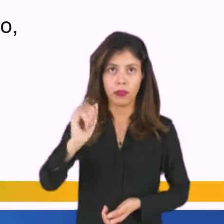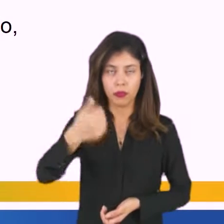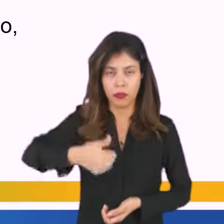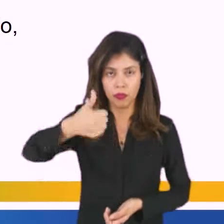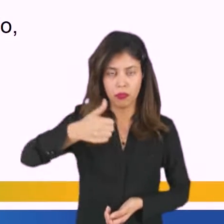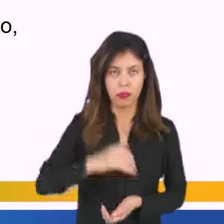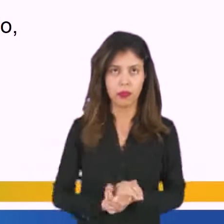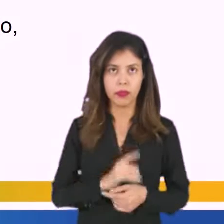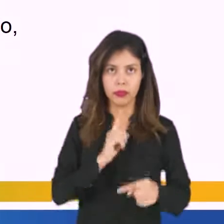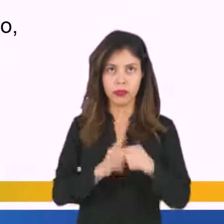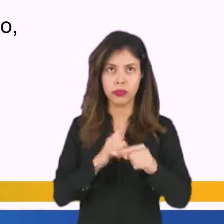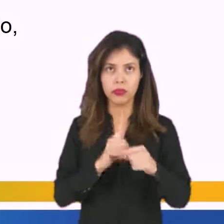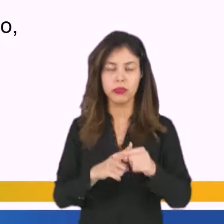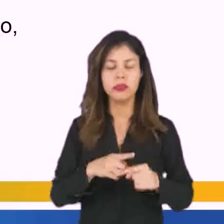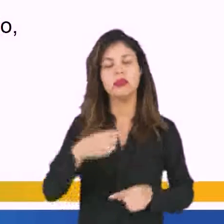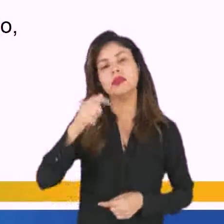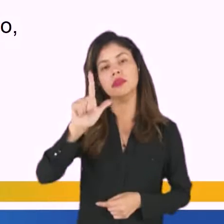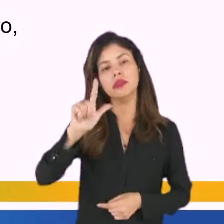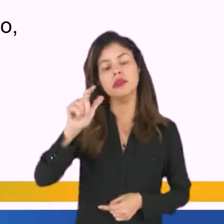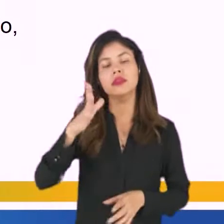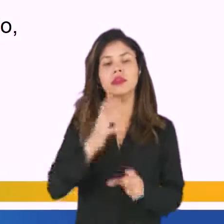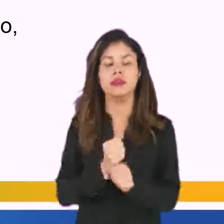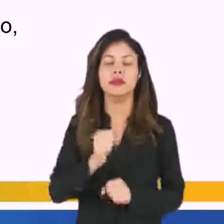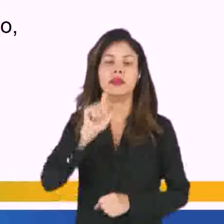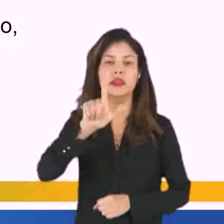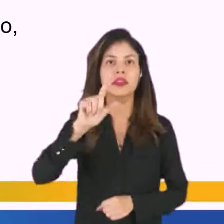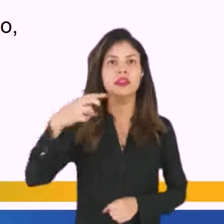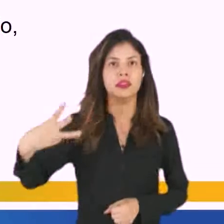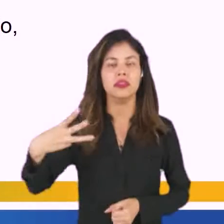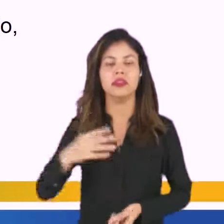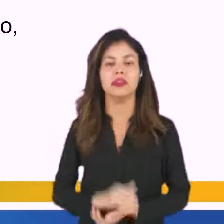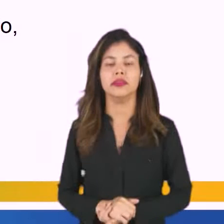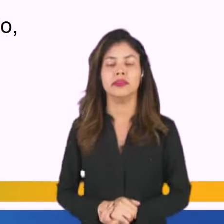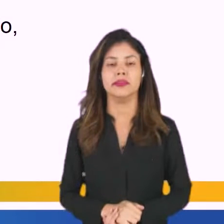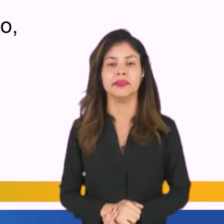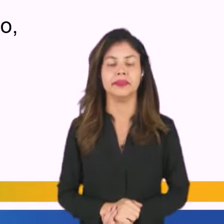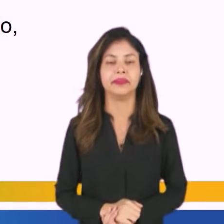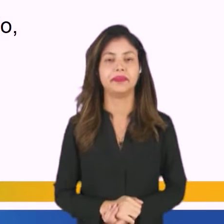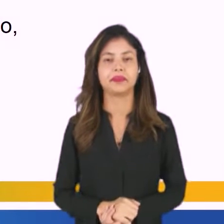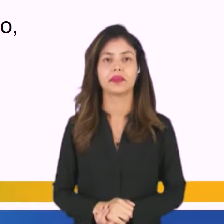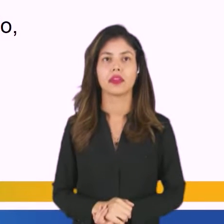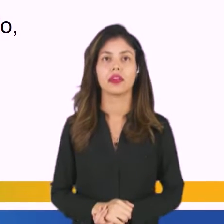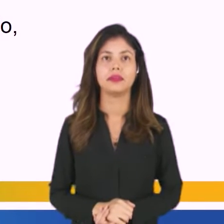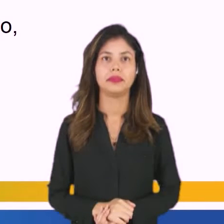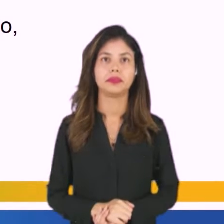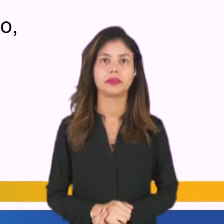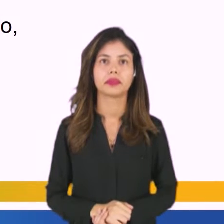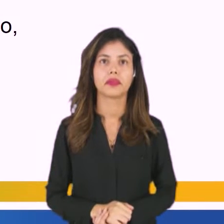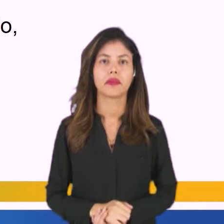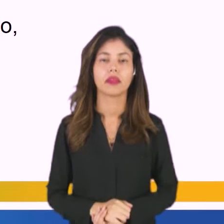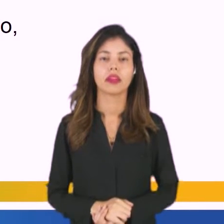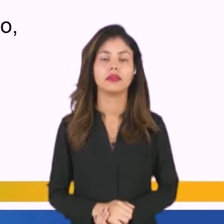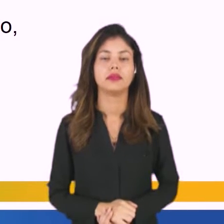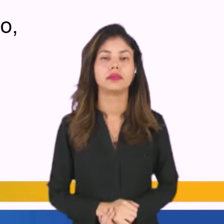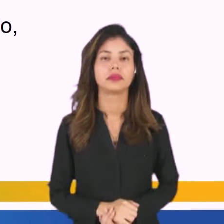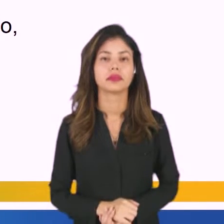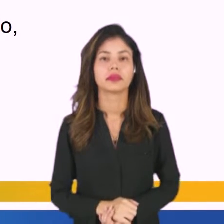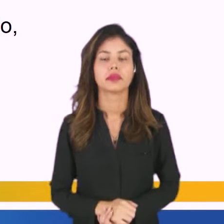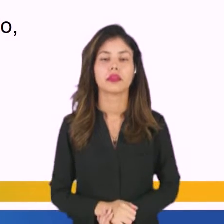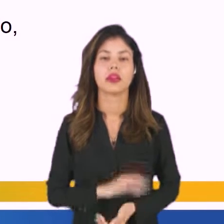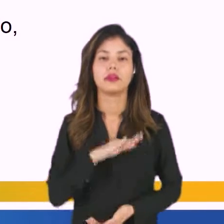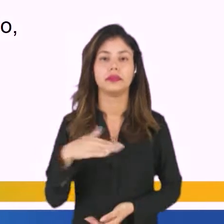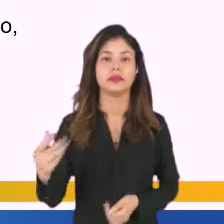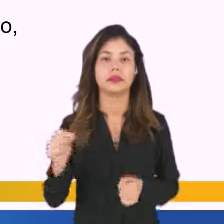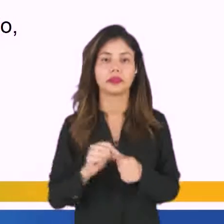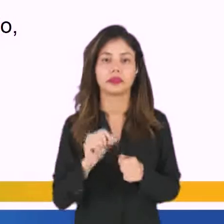está representado pela equação 1, e vamos somar com a L3, que é a equação 3. Quando você